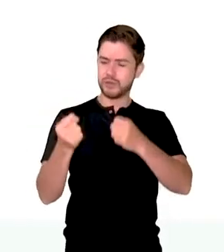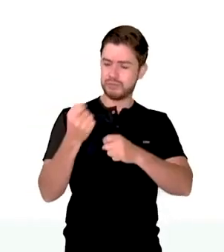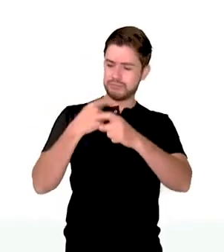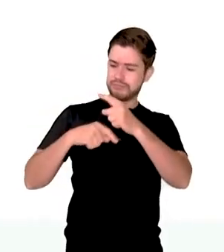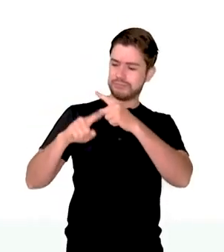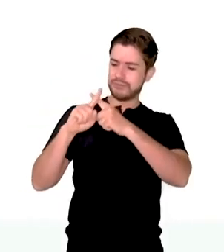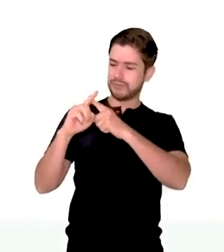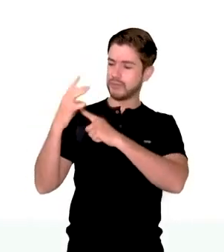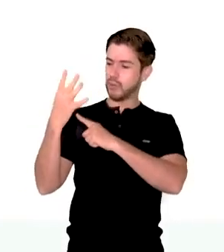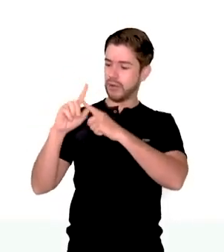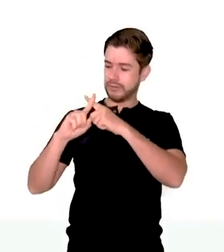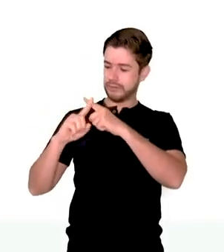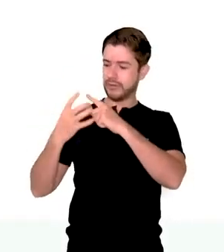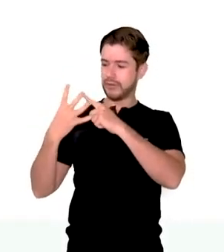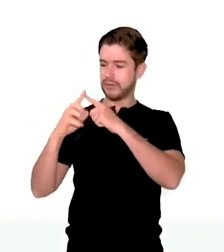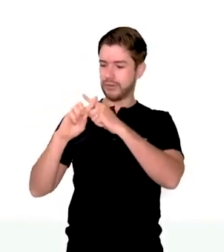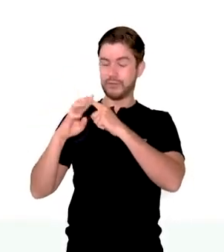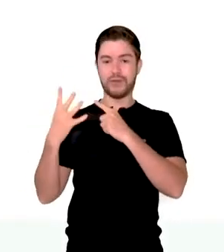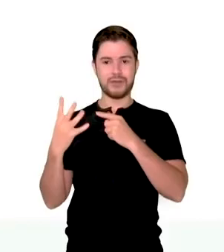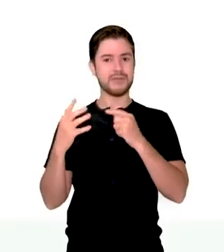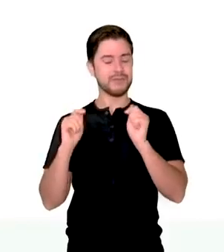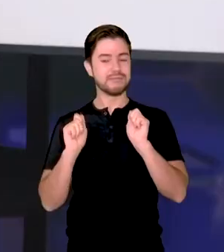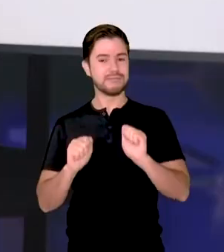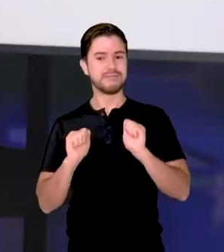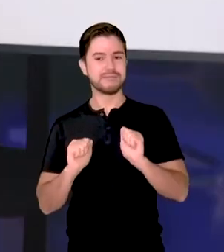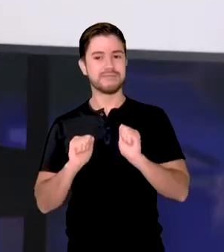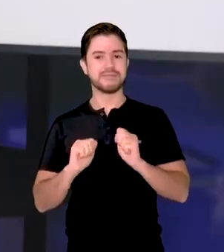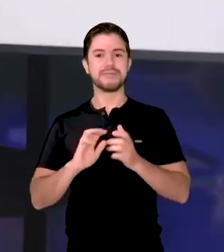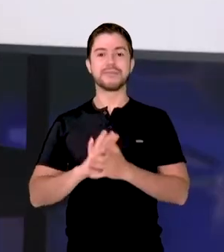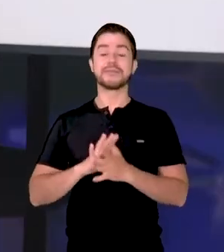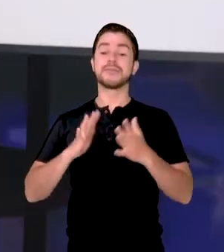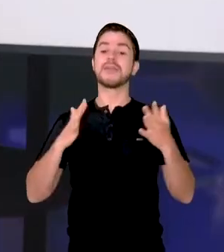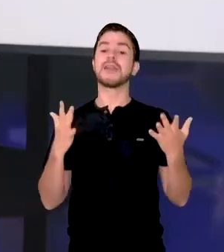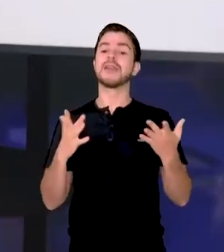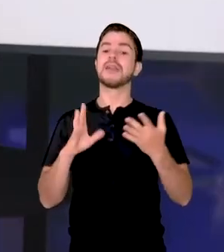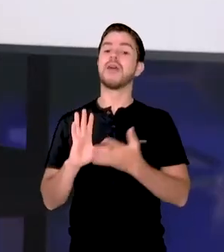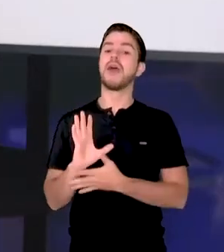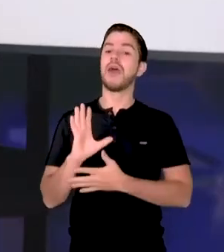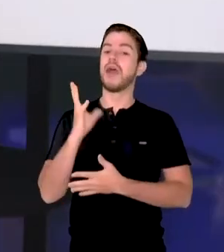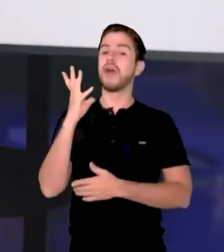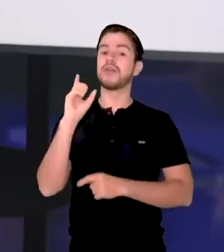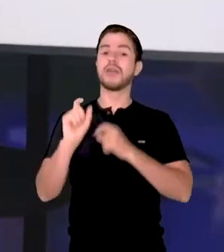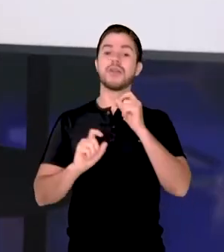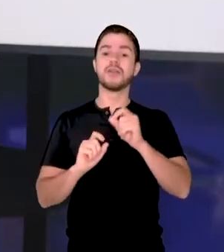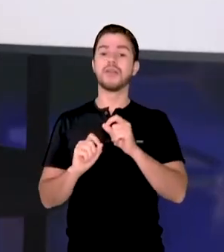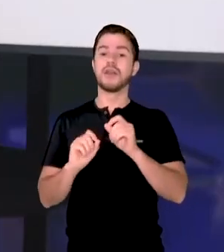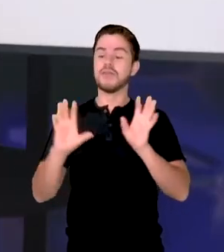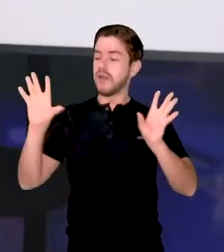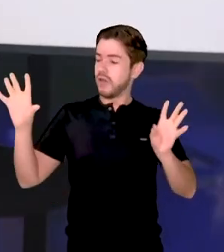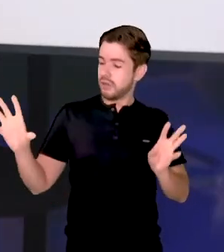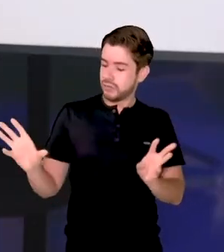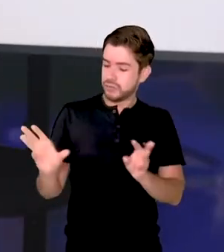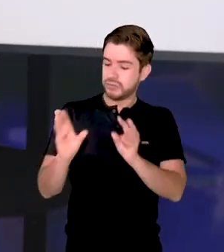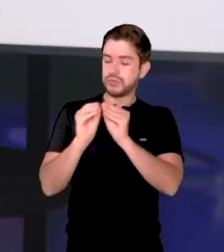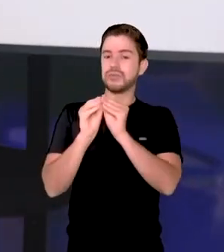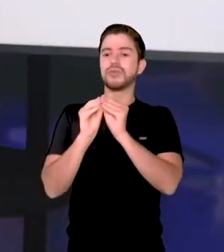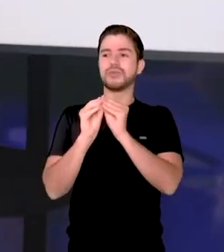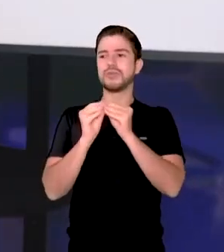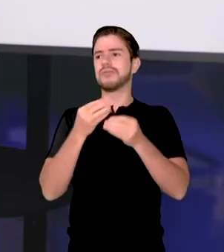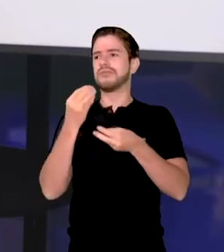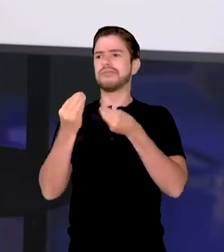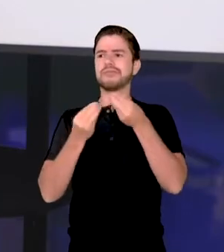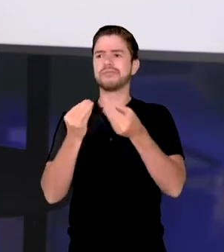múltiplos de 4 fechados e são múltiplos de quatro então eu vou pegar e vou simplificar por quatro anos